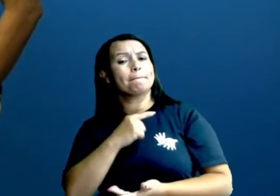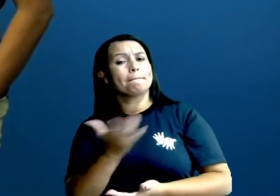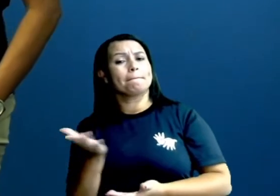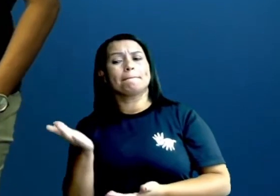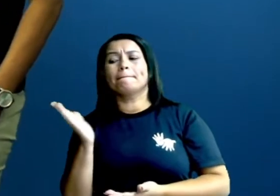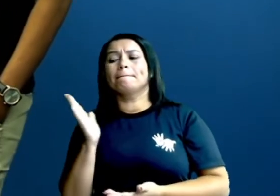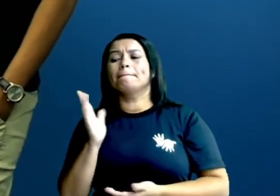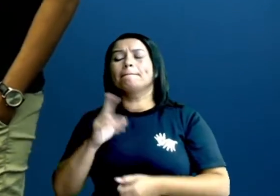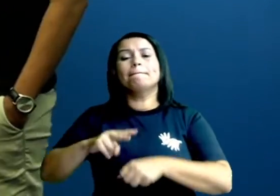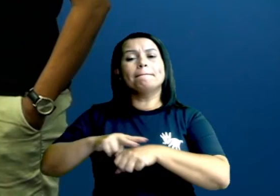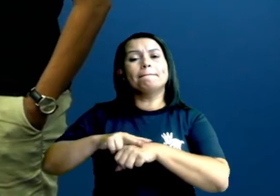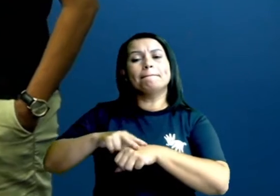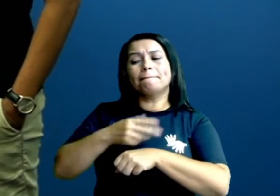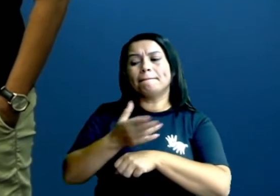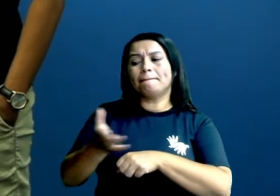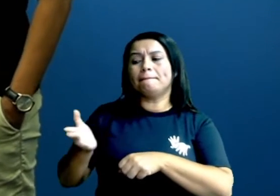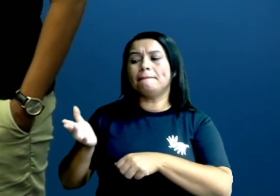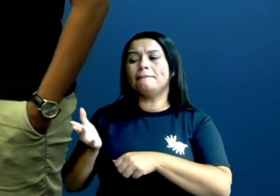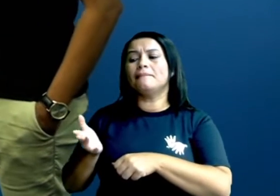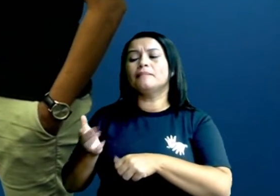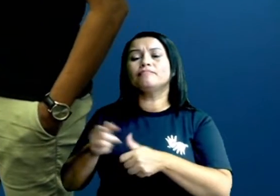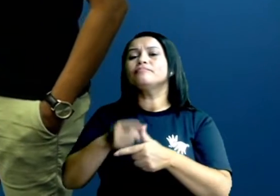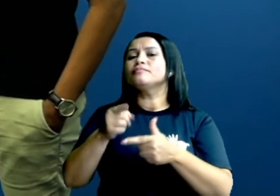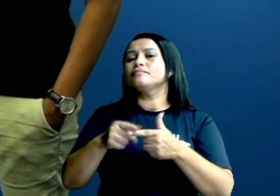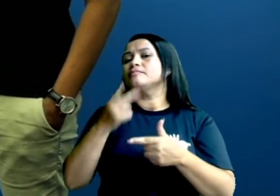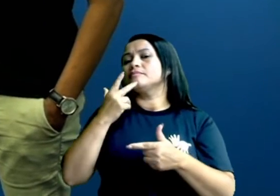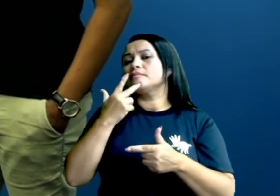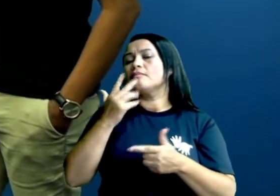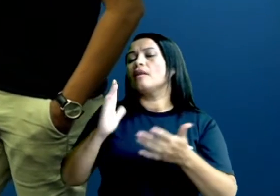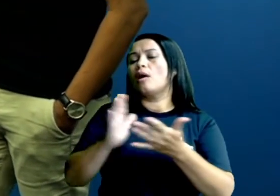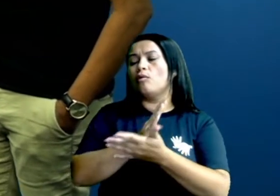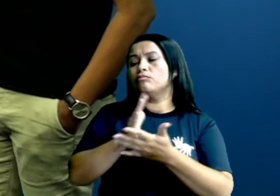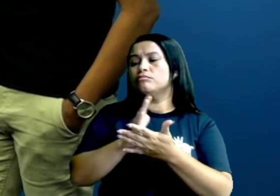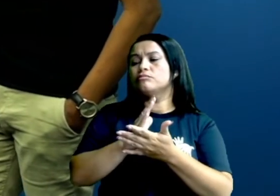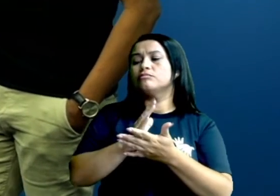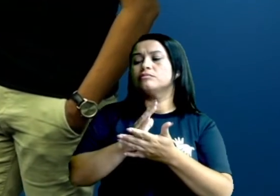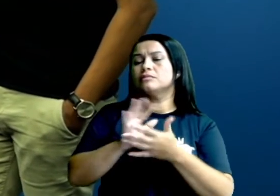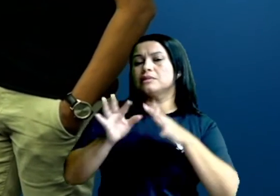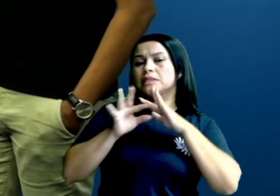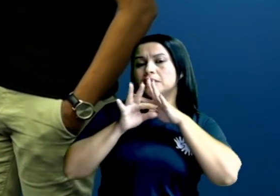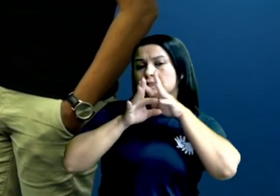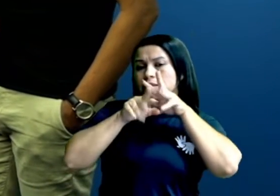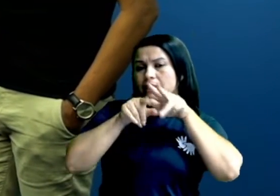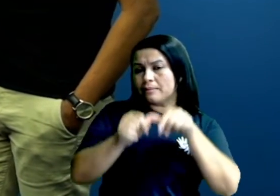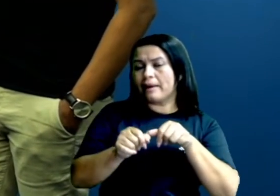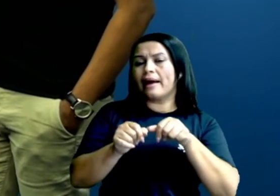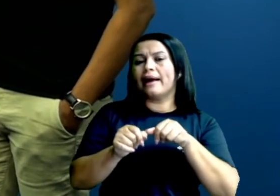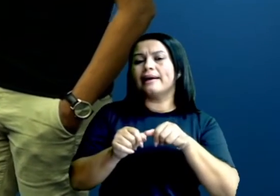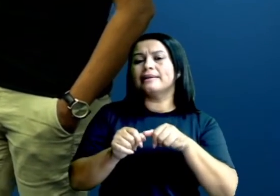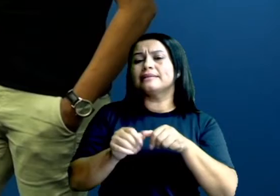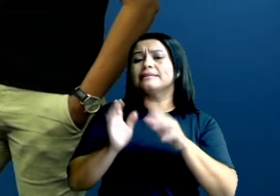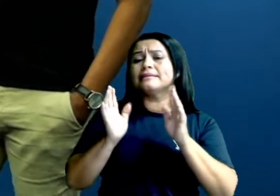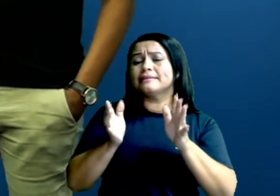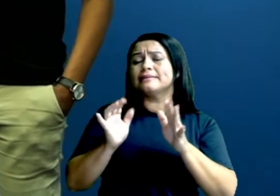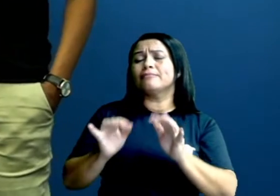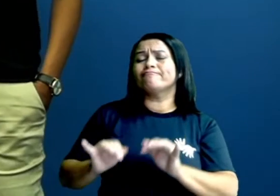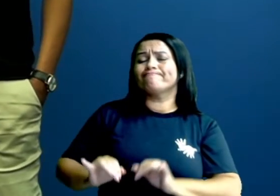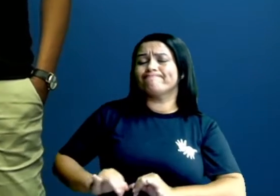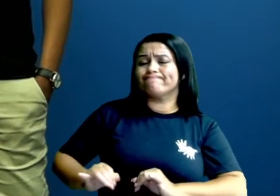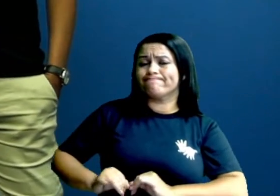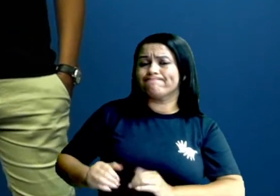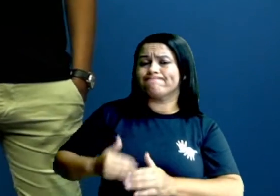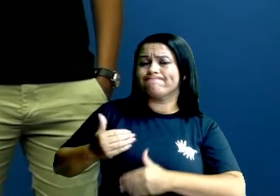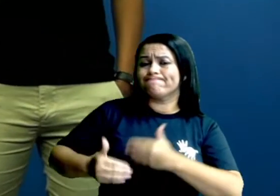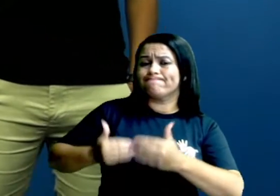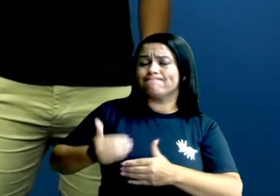né, dessa vegetação, tá bom? E aqui mais uma vez, como eu disse, algumas espécies de animais né, que acabam sofrendo, né,